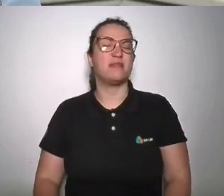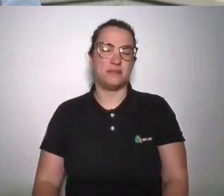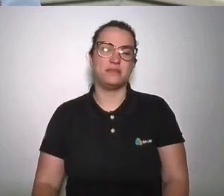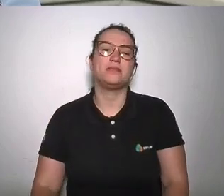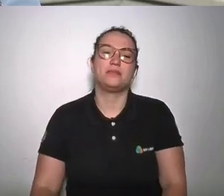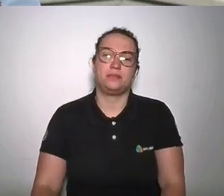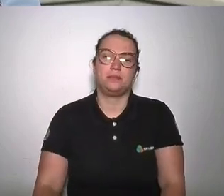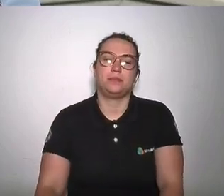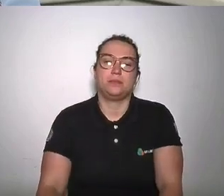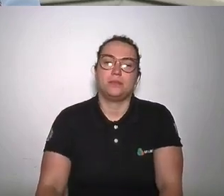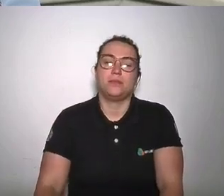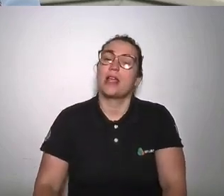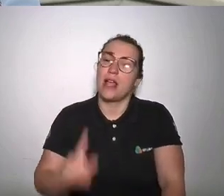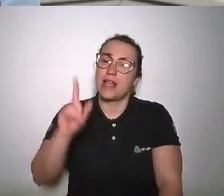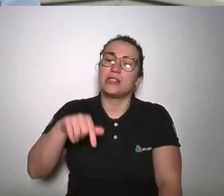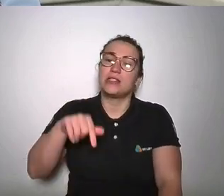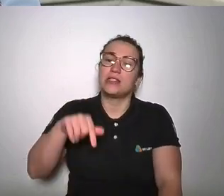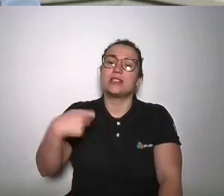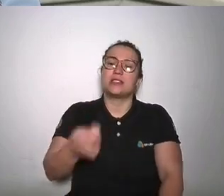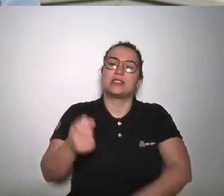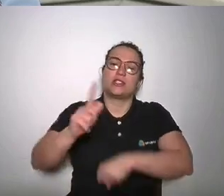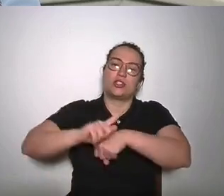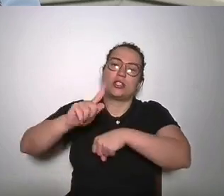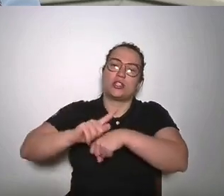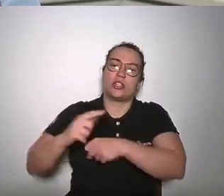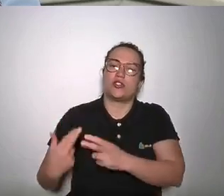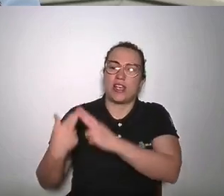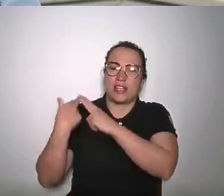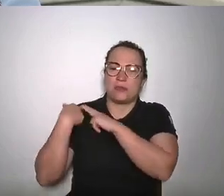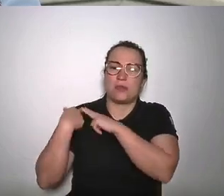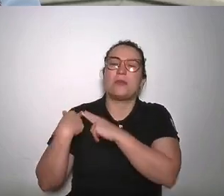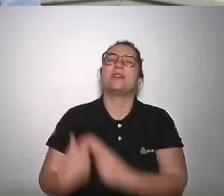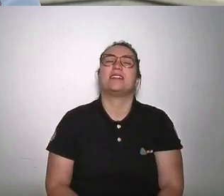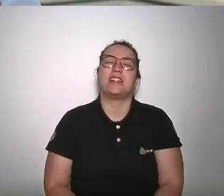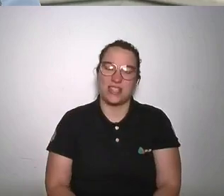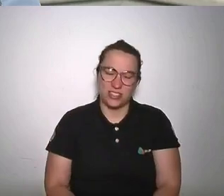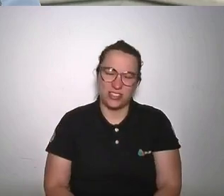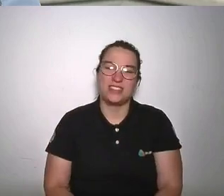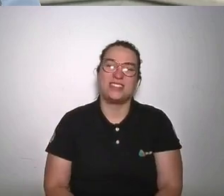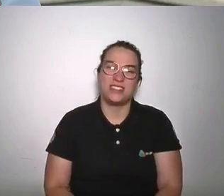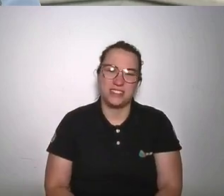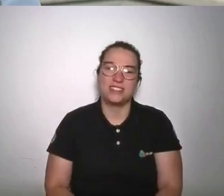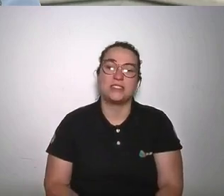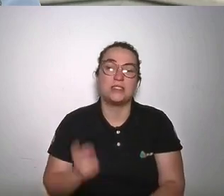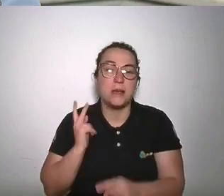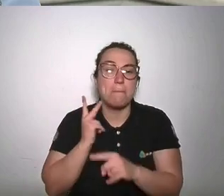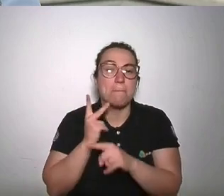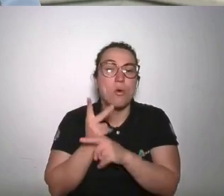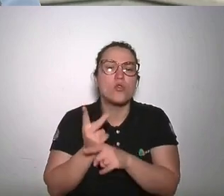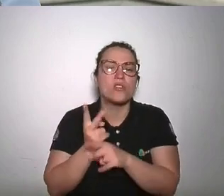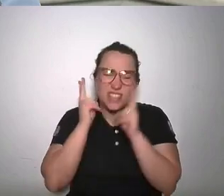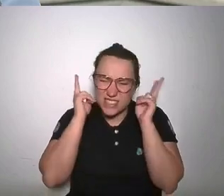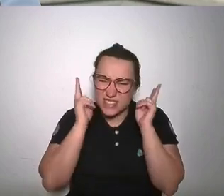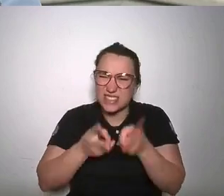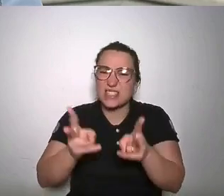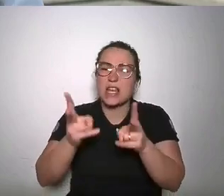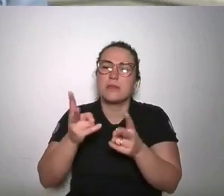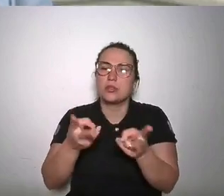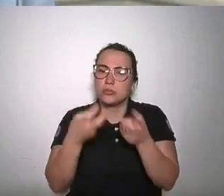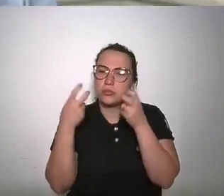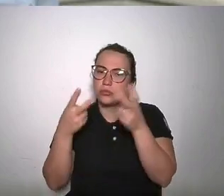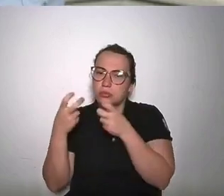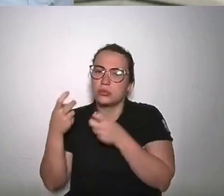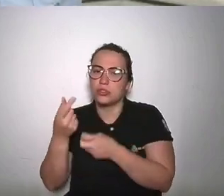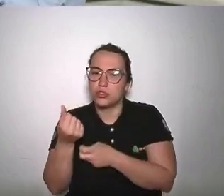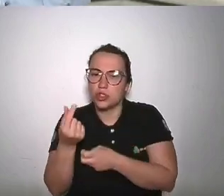Isso é gestão, isto é responsabilidade. Isto é responsabilidade na busca incessante de recursos. Como